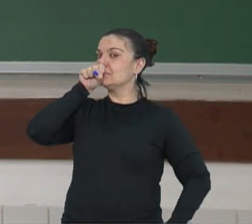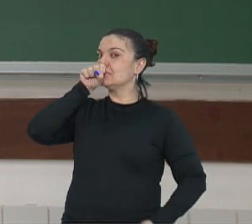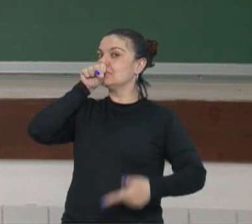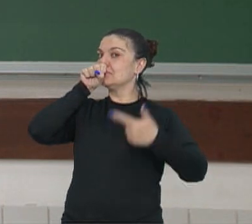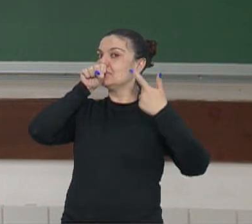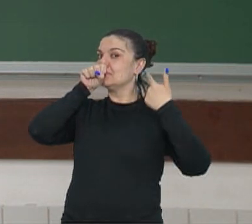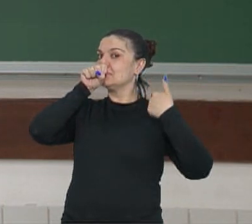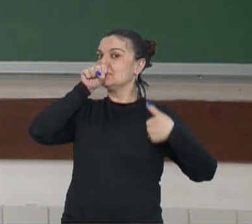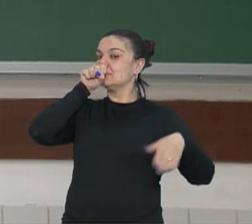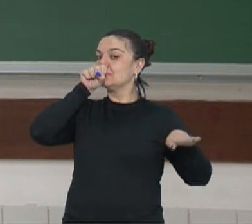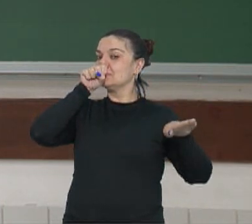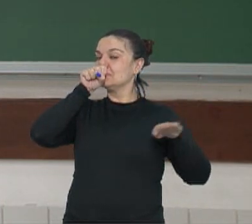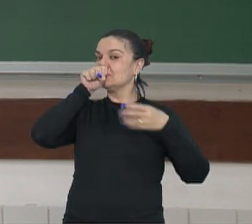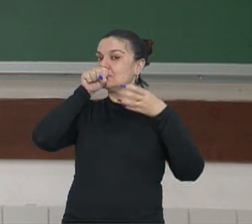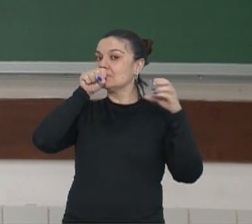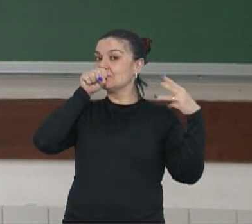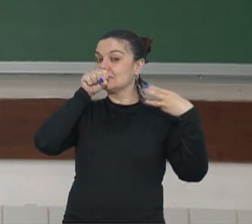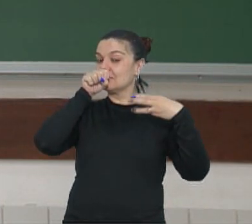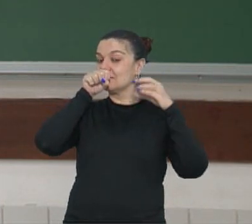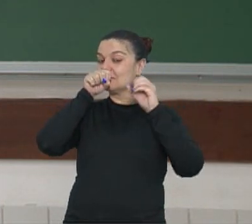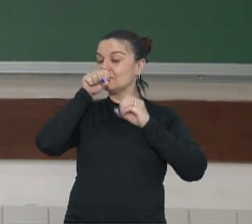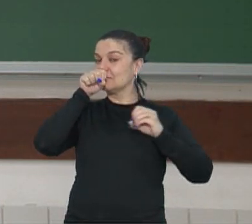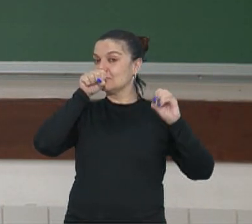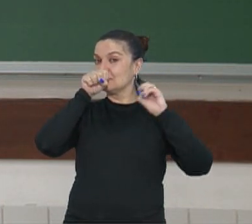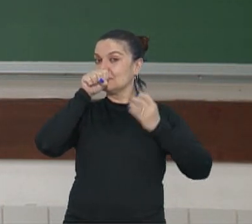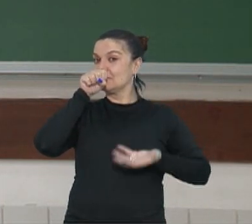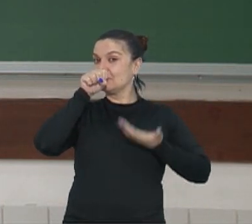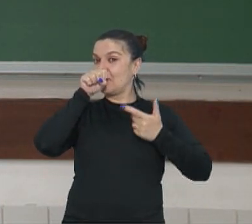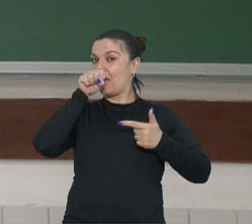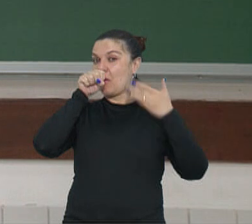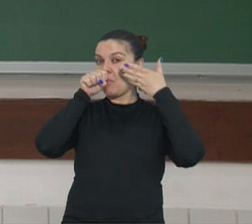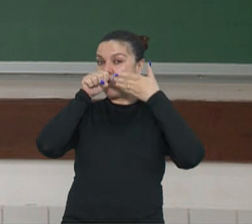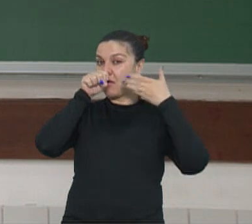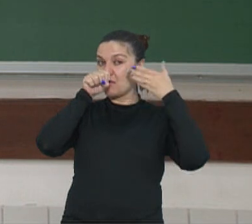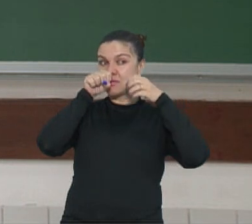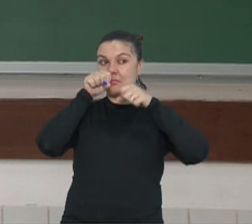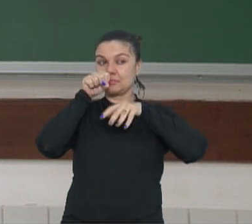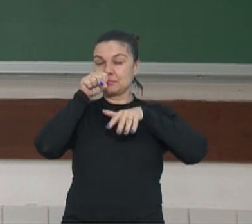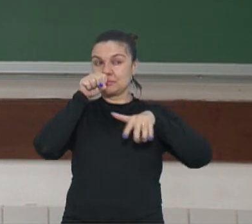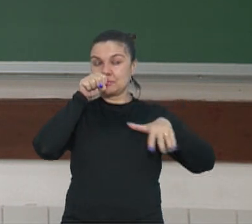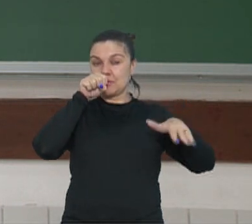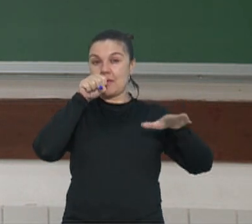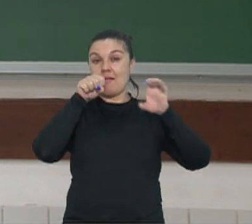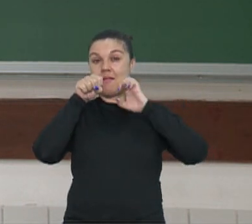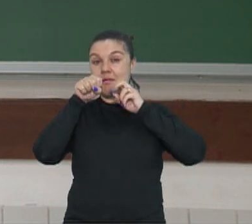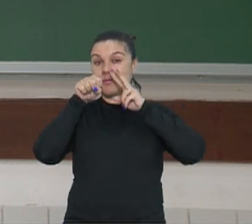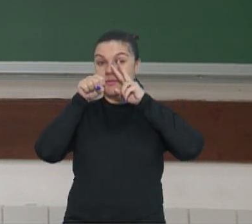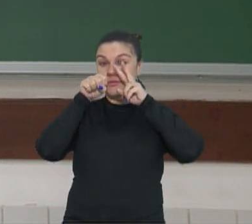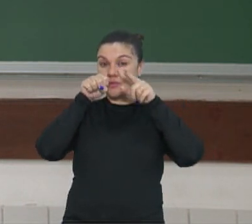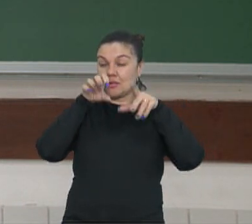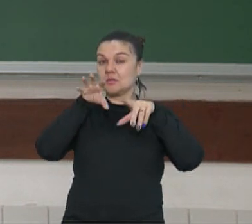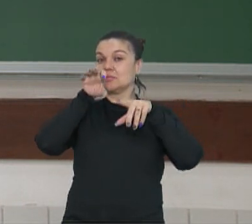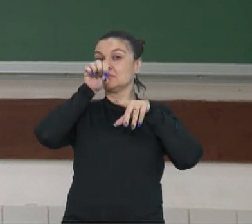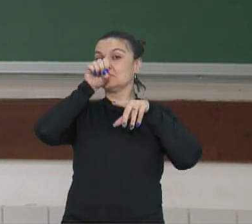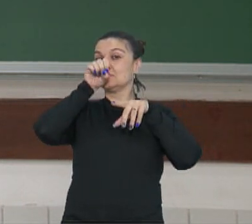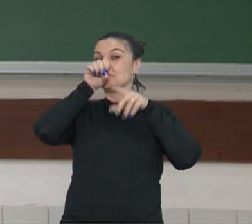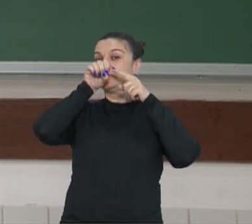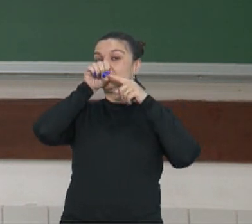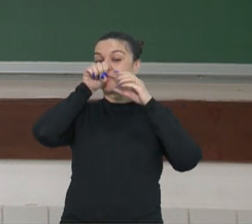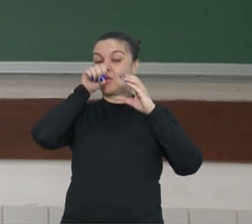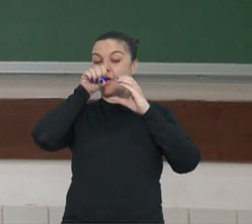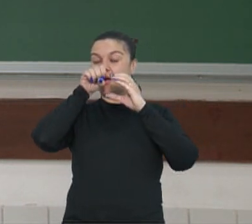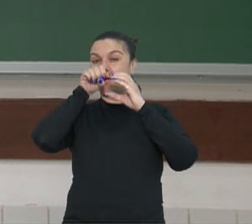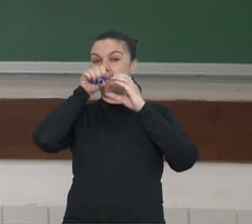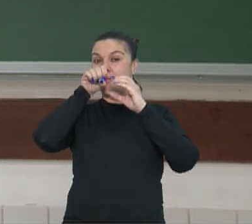circulação, chega nas nossas células, participa da queima da glicose, essa glicose libera energia e o carbono